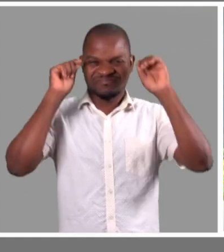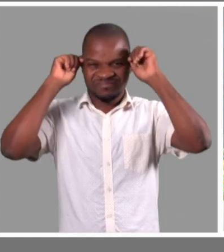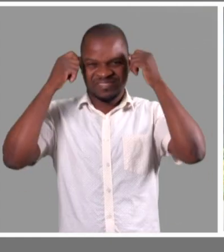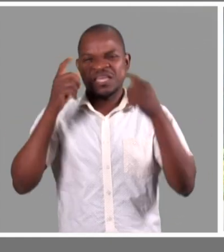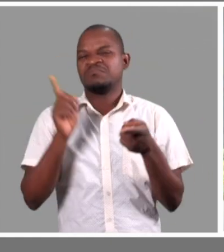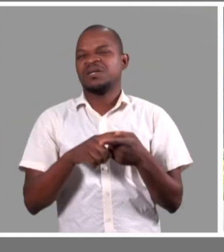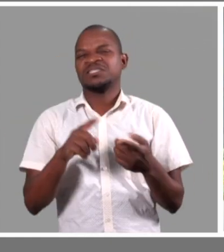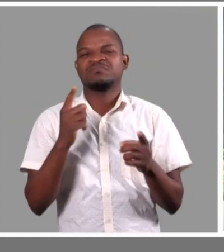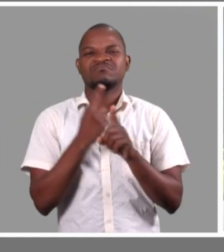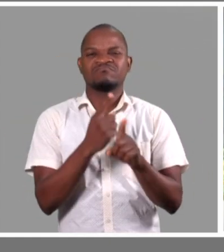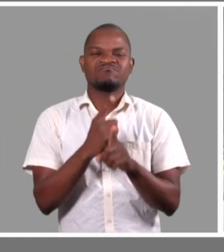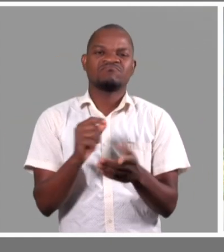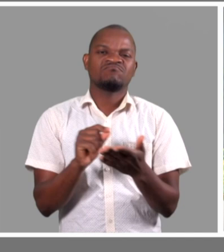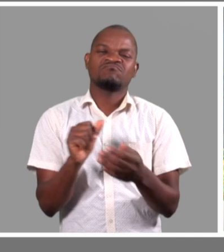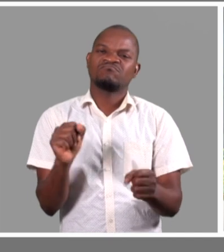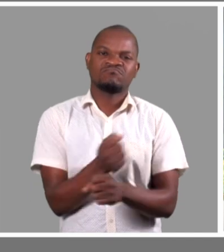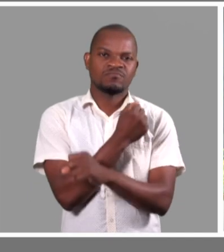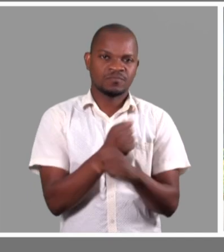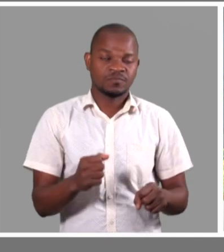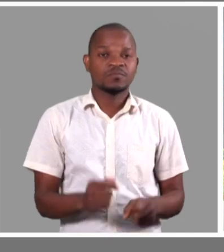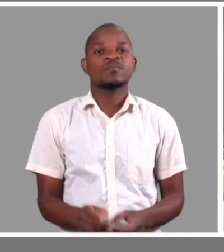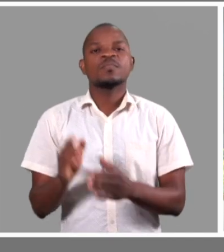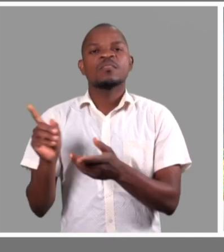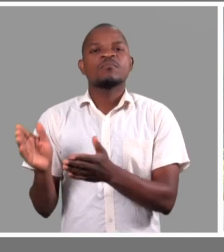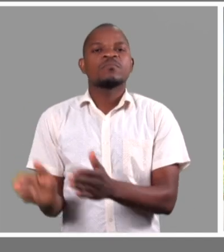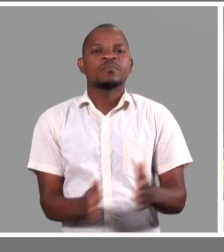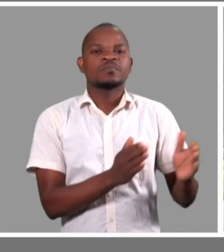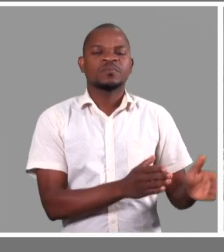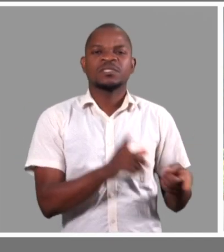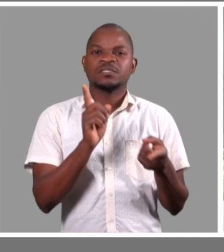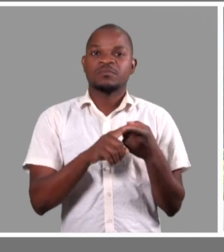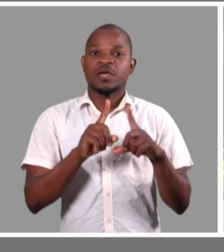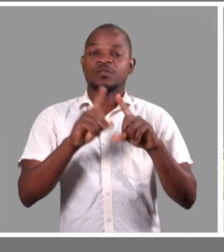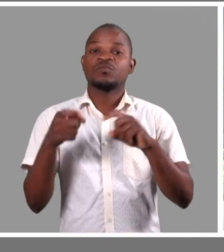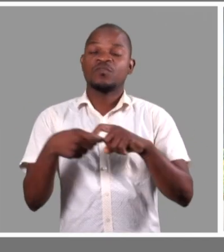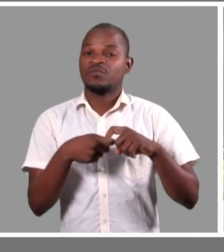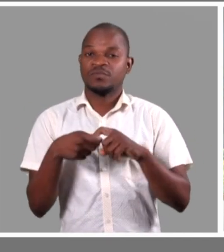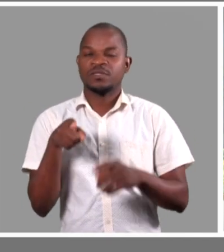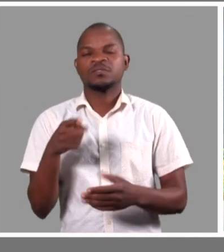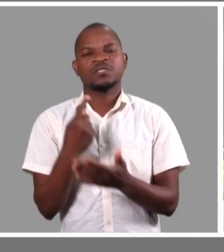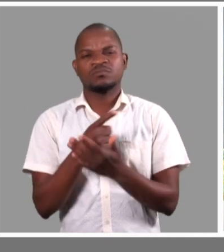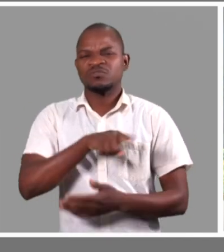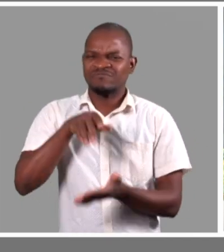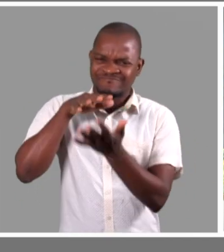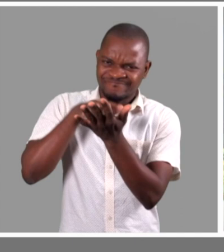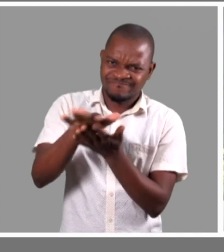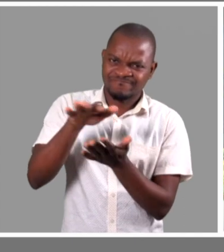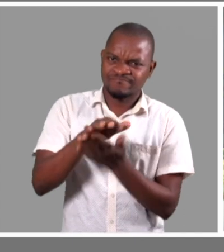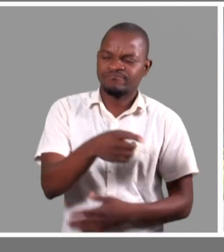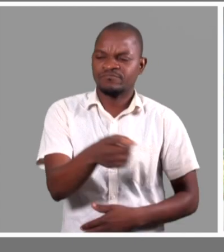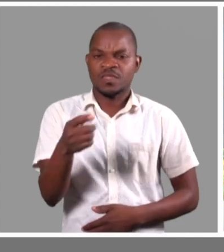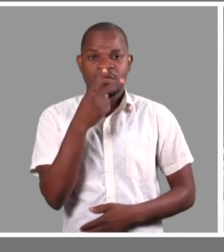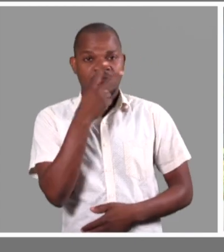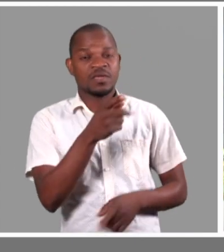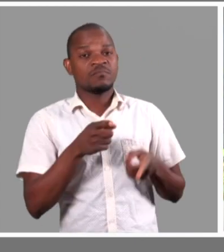vai à escola, eu vejo essa como uma das principais barreiras, e também a questão das nossas famílias, é preciso sensibilizar as famílias, para